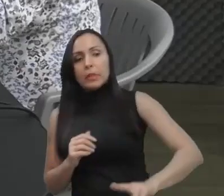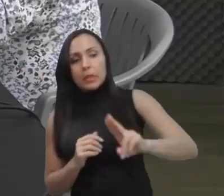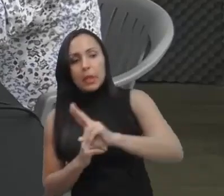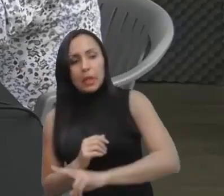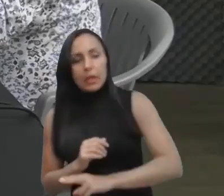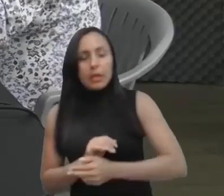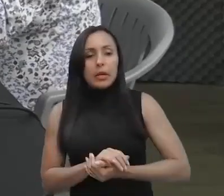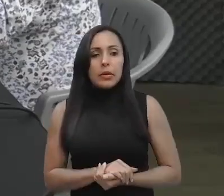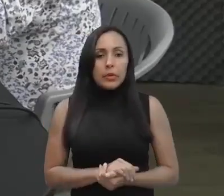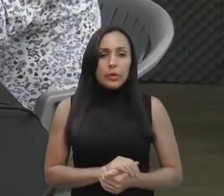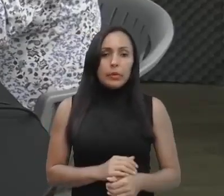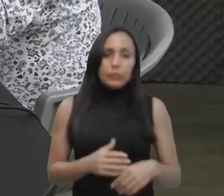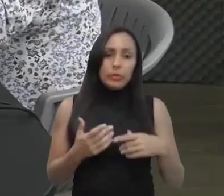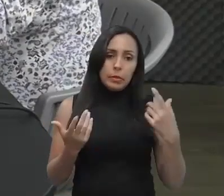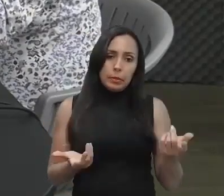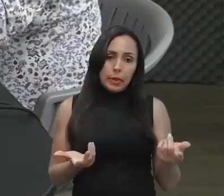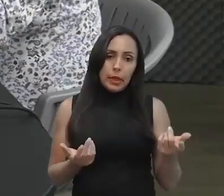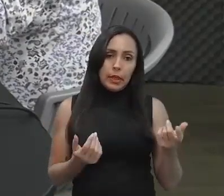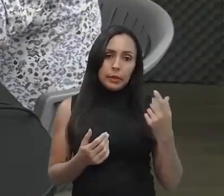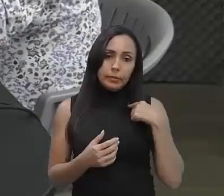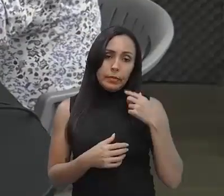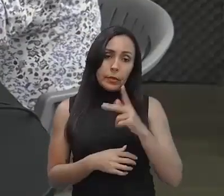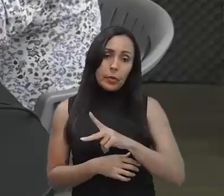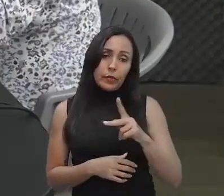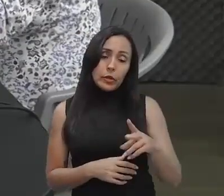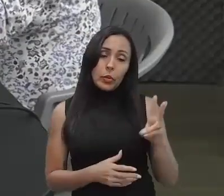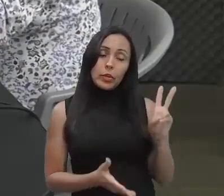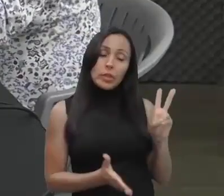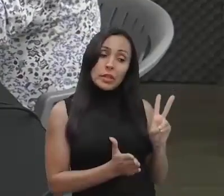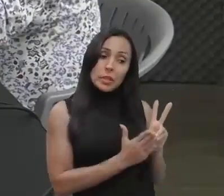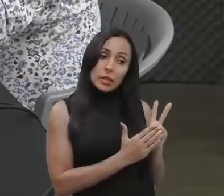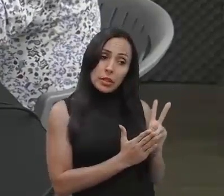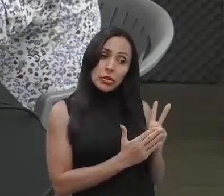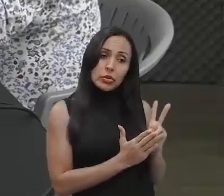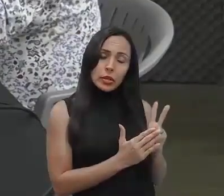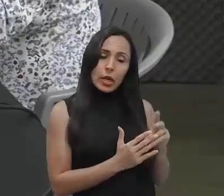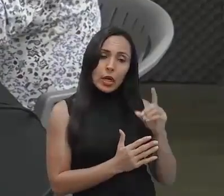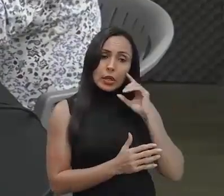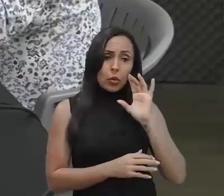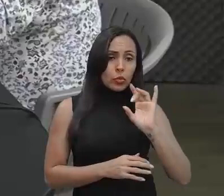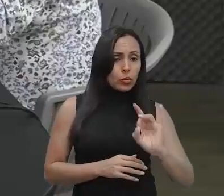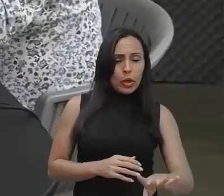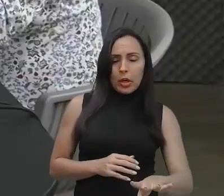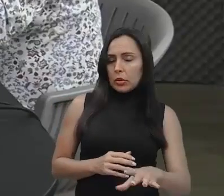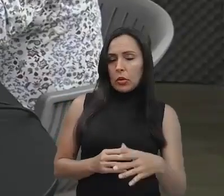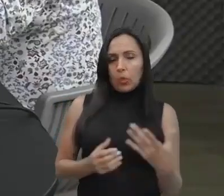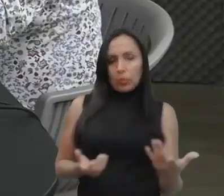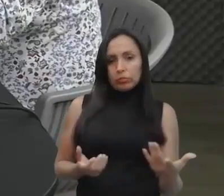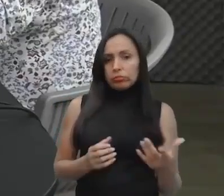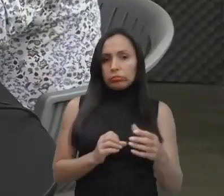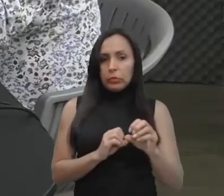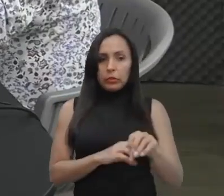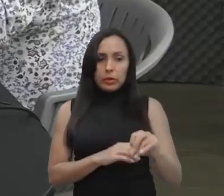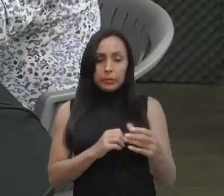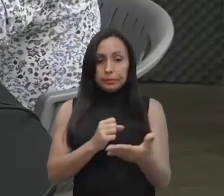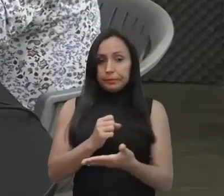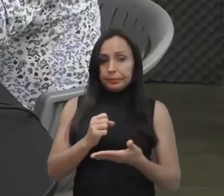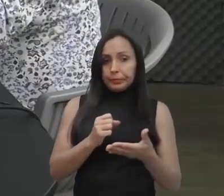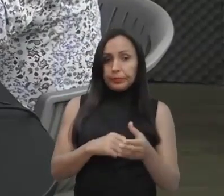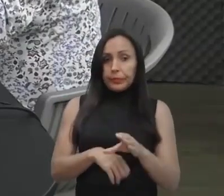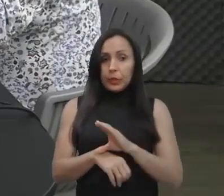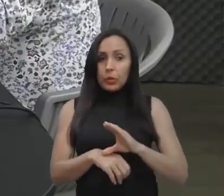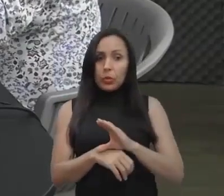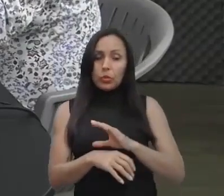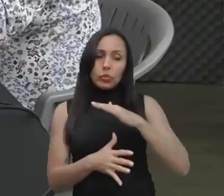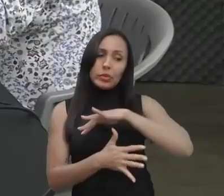docentes indígenas né então assim a secretaria não é só Educação Básica a gente tem cursos eh por exemplo cursos de libras